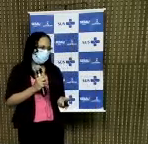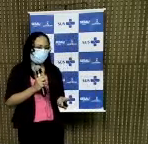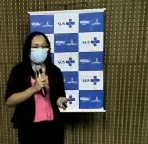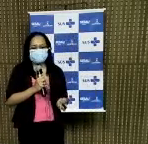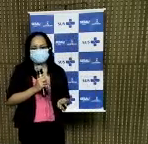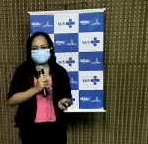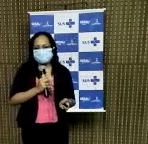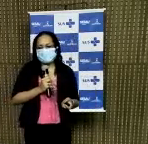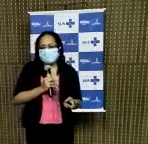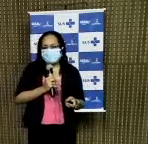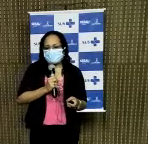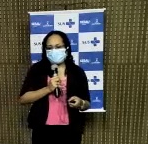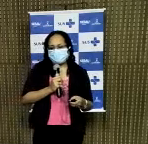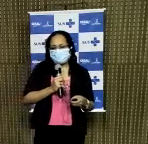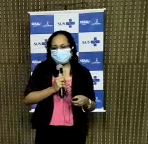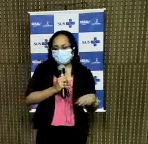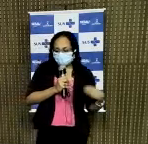discutido, então, no comitê,